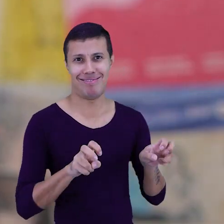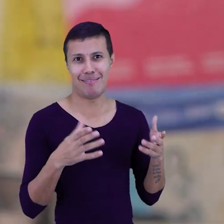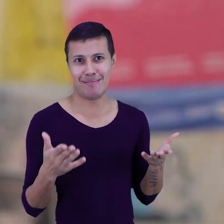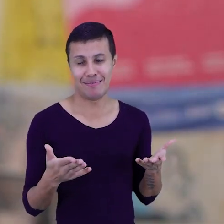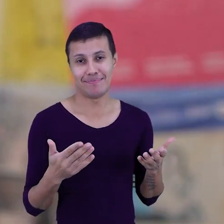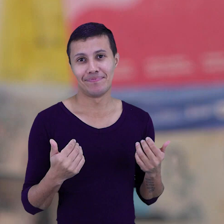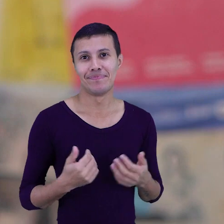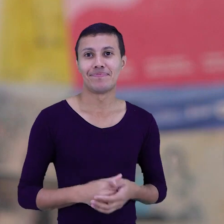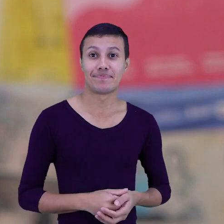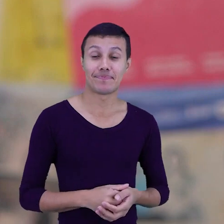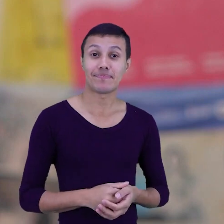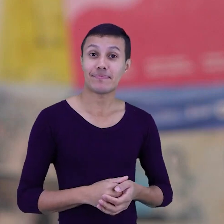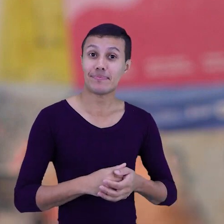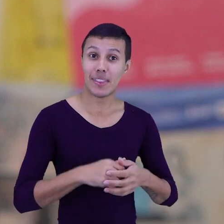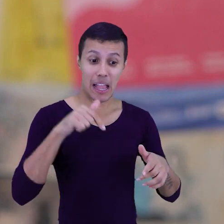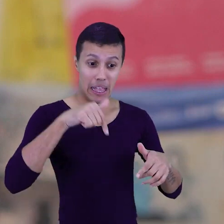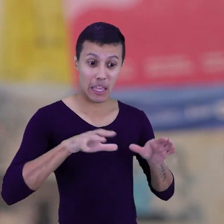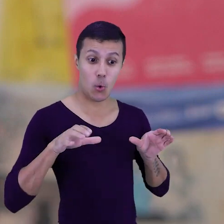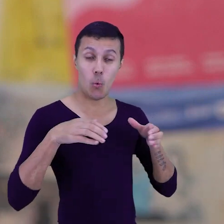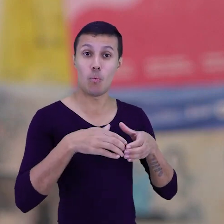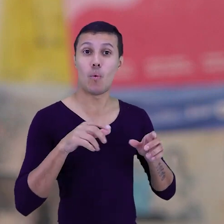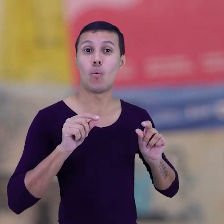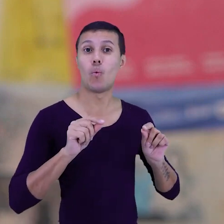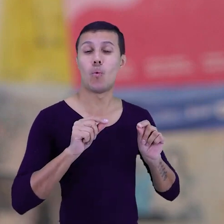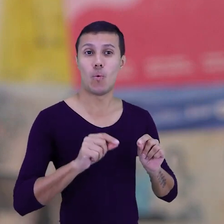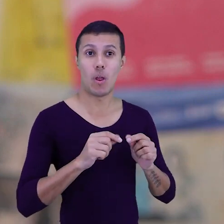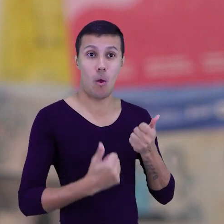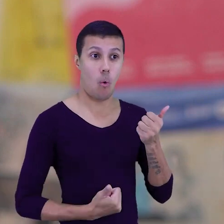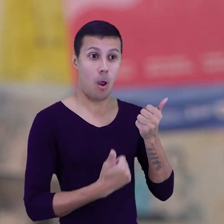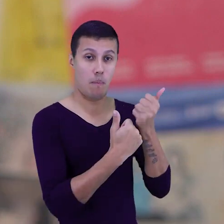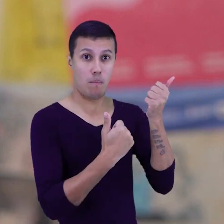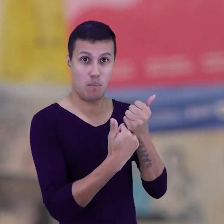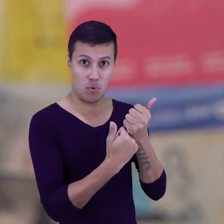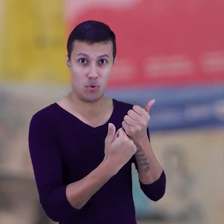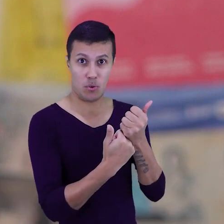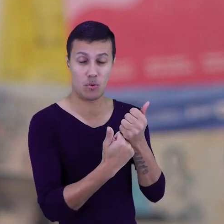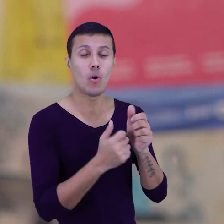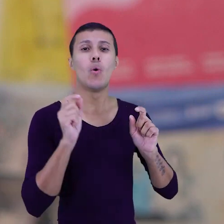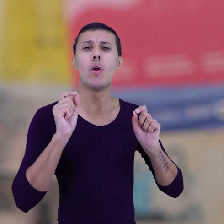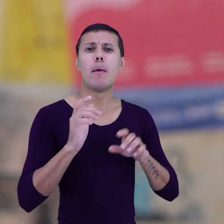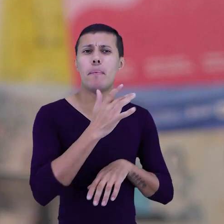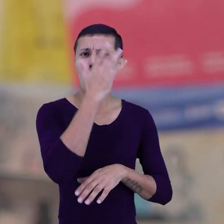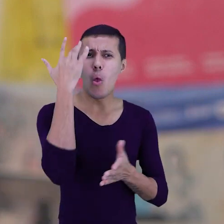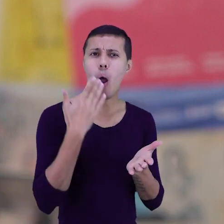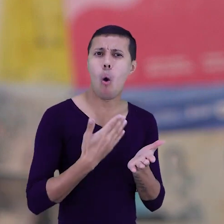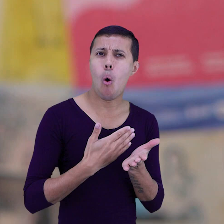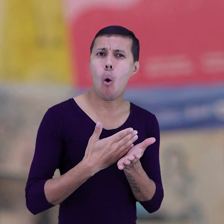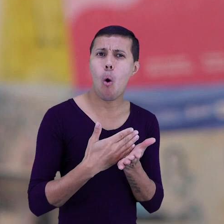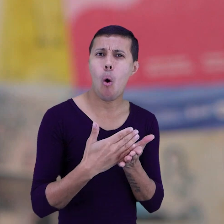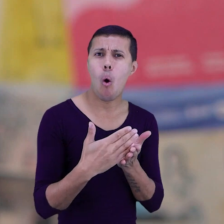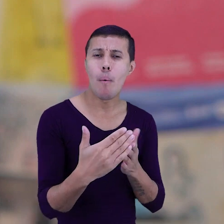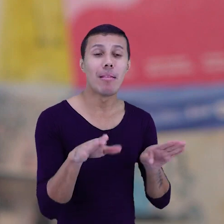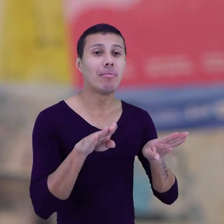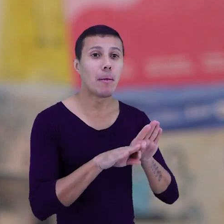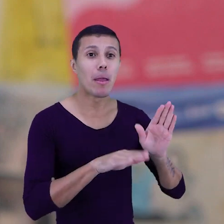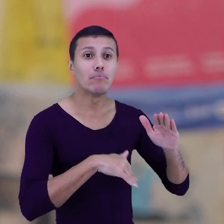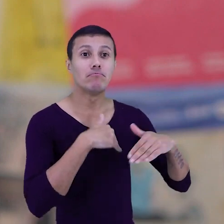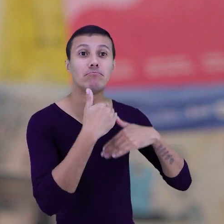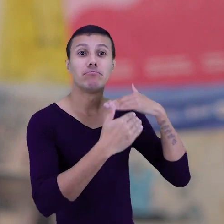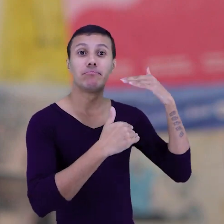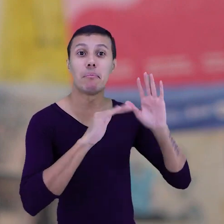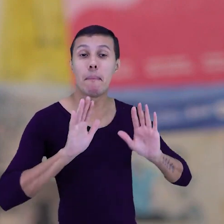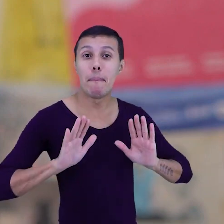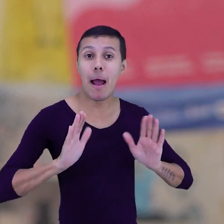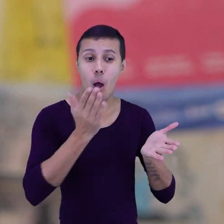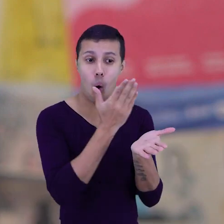tema, né? Então, Paty, a comunidade ela é um apoio para quem está começando e para quem está escalando